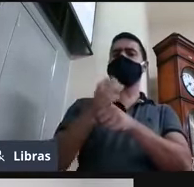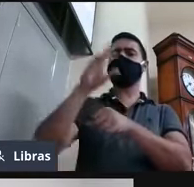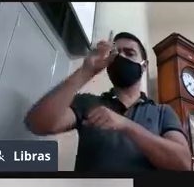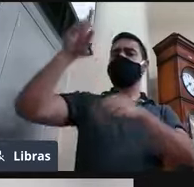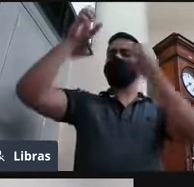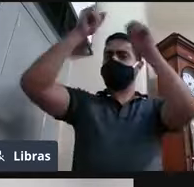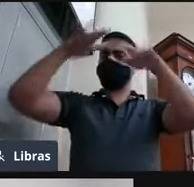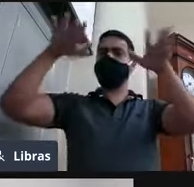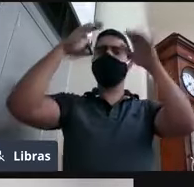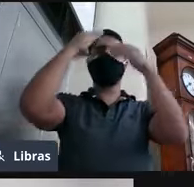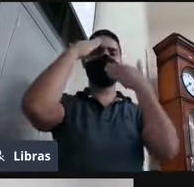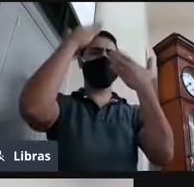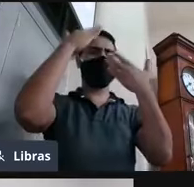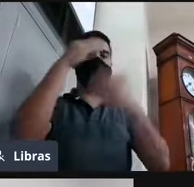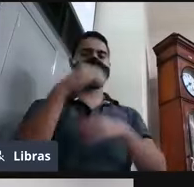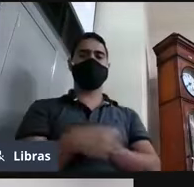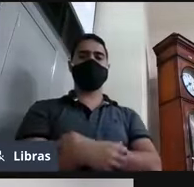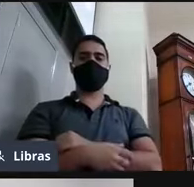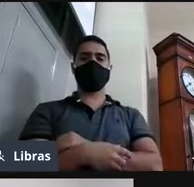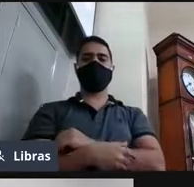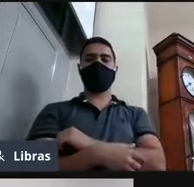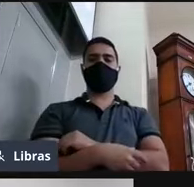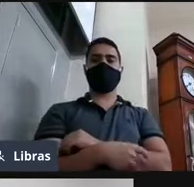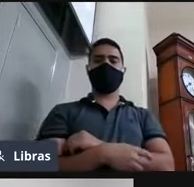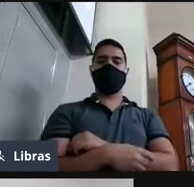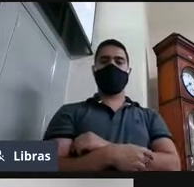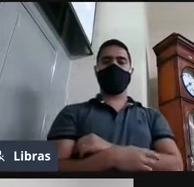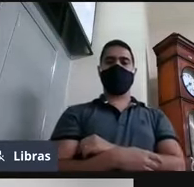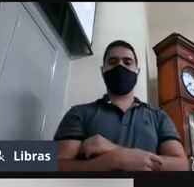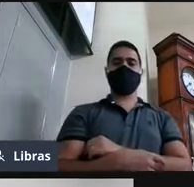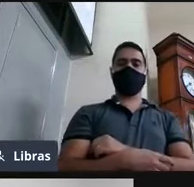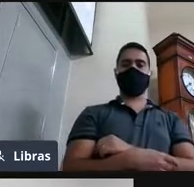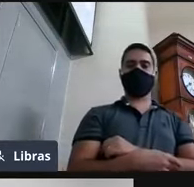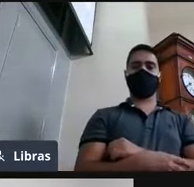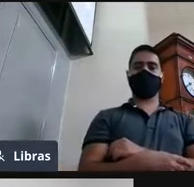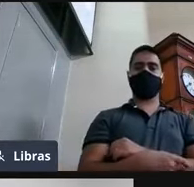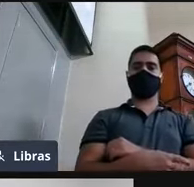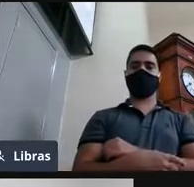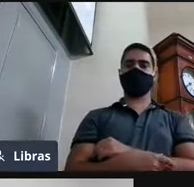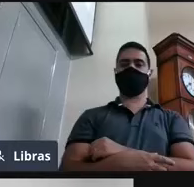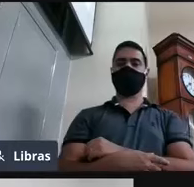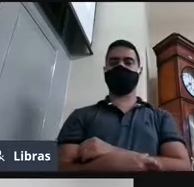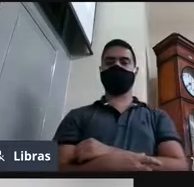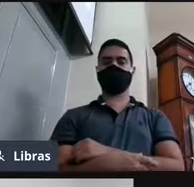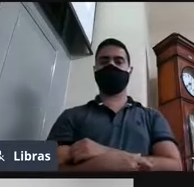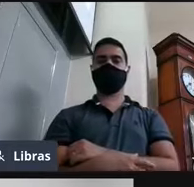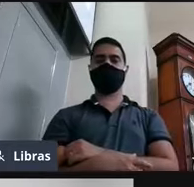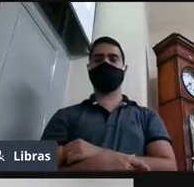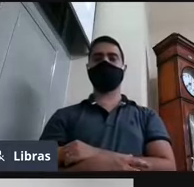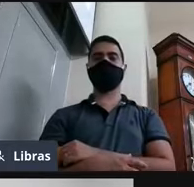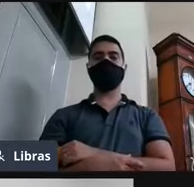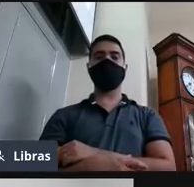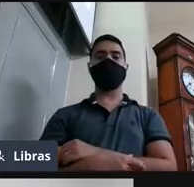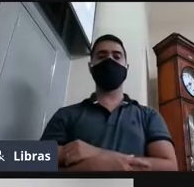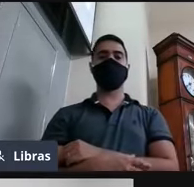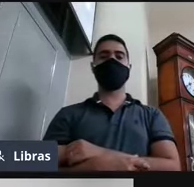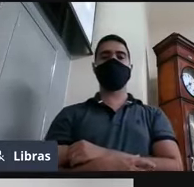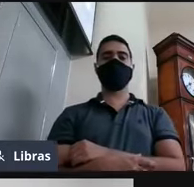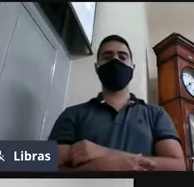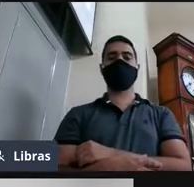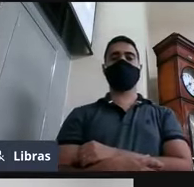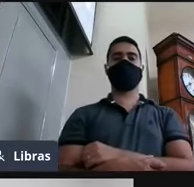abençoe. Muito obrigado, presidente. Muito bem, vereador Pedro. Agora sou eu que vou fazer uso da palavra. Primeiro